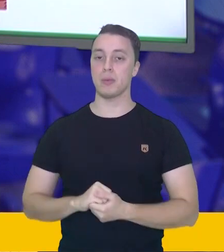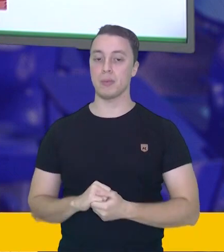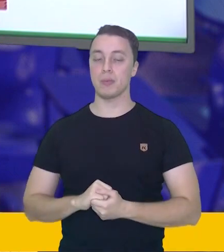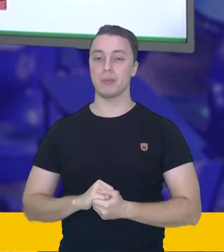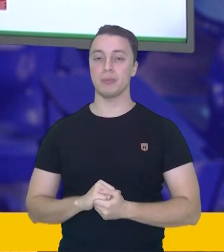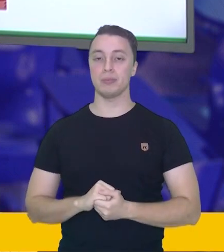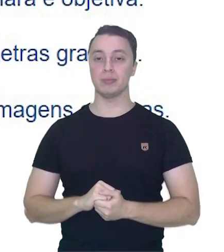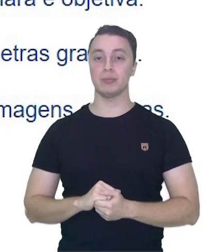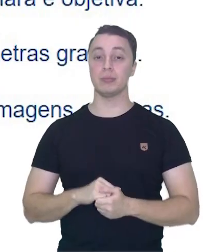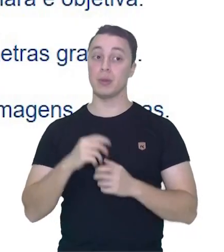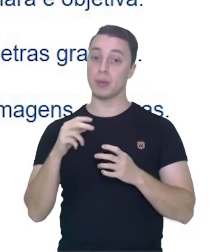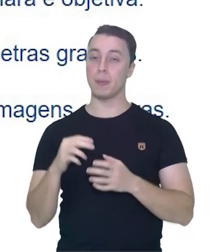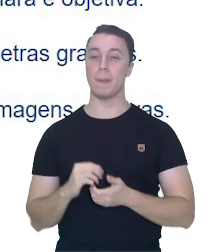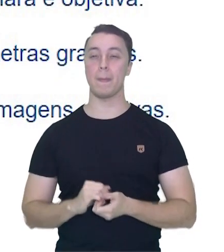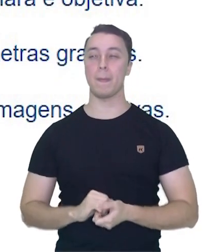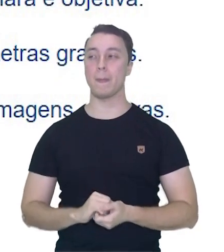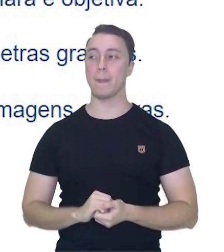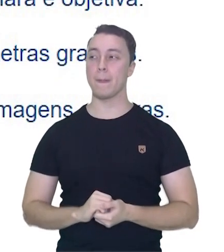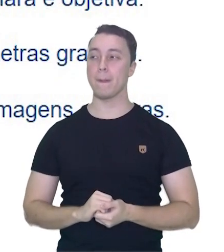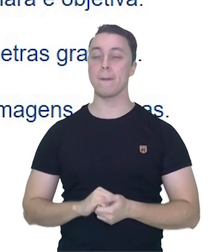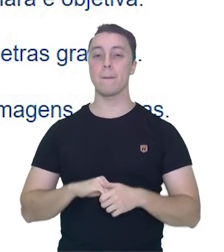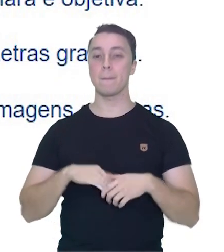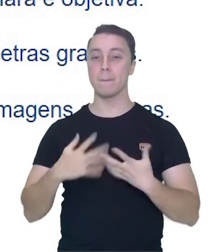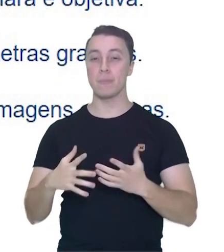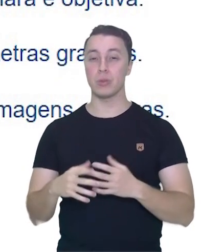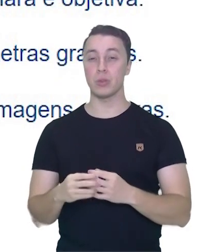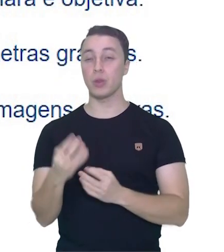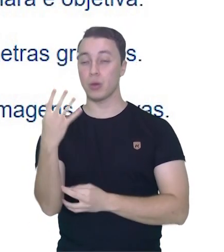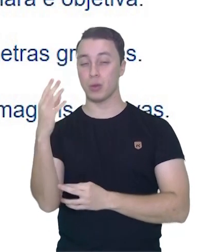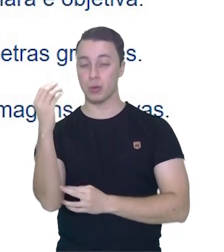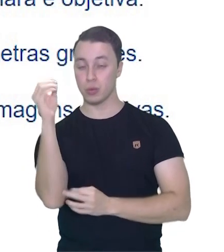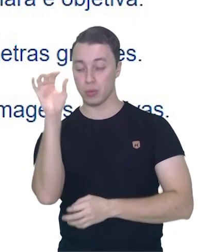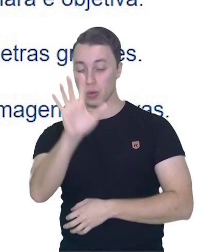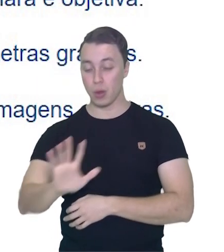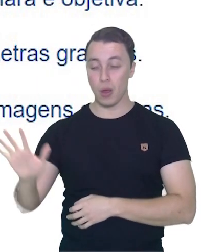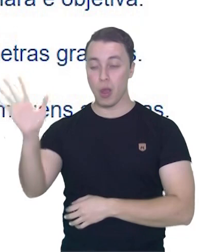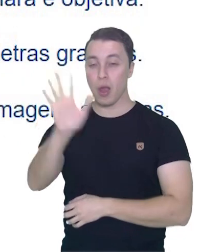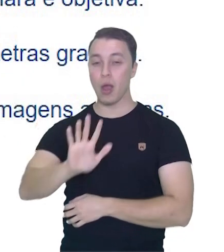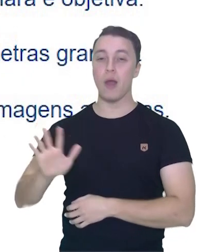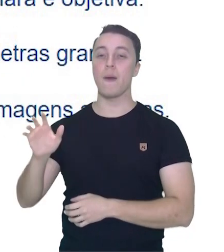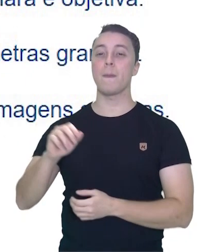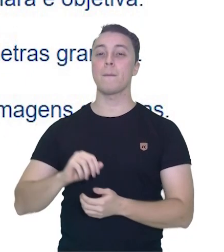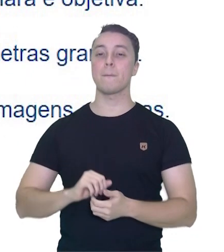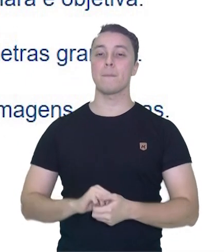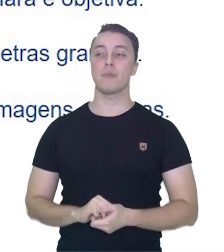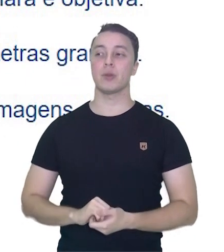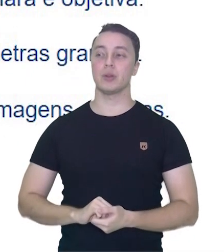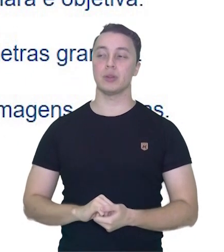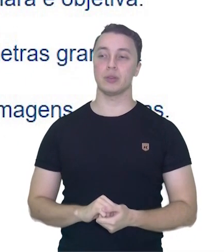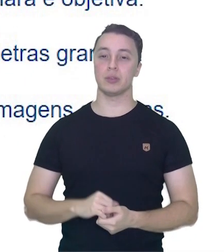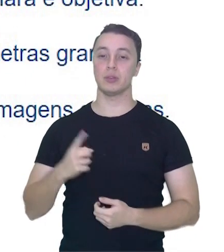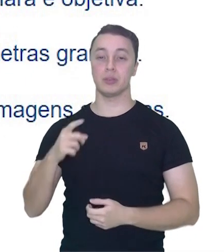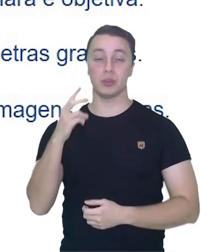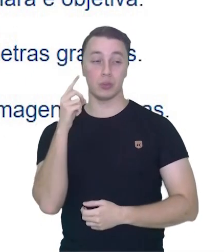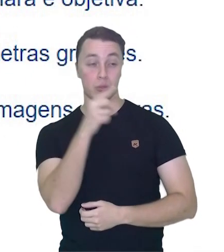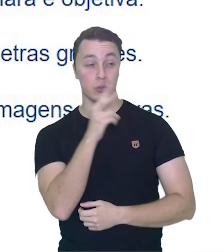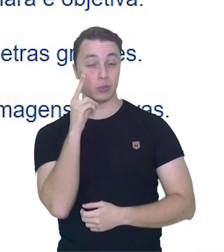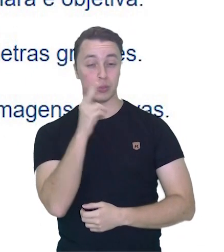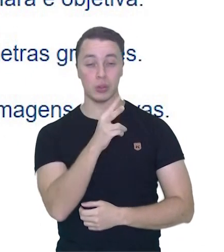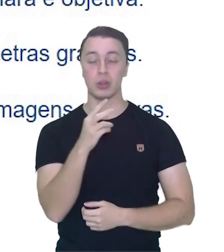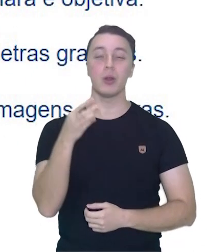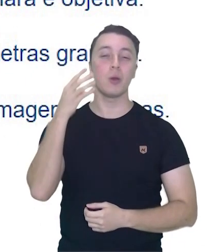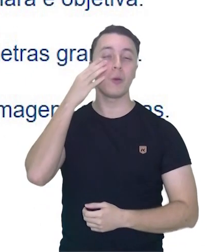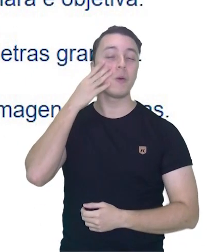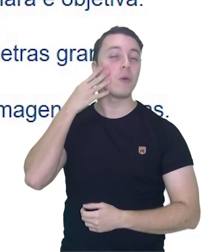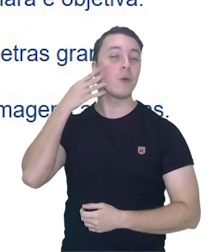mensagem. E por fim, imagens atrativas, como essa daqui da Turma da Mônica, onde o Cascão, que é